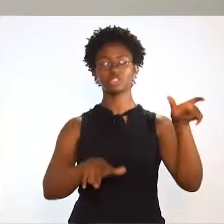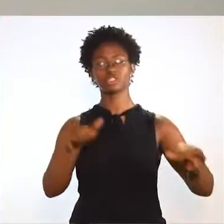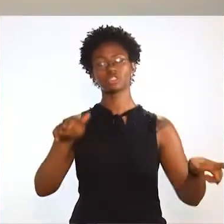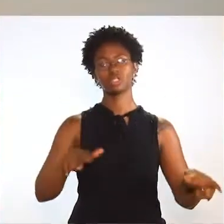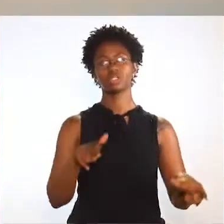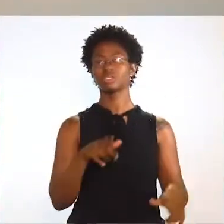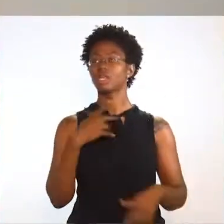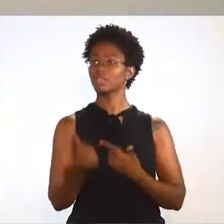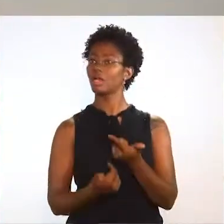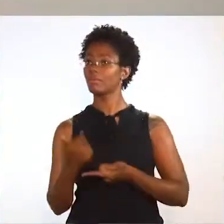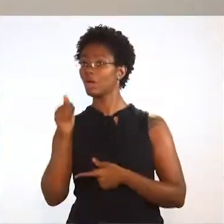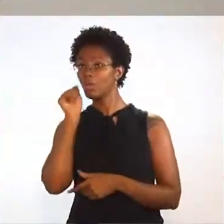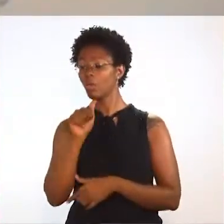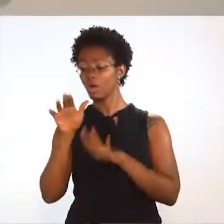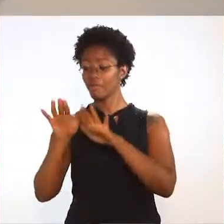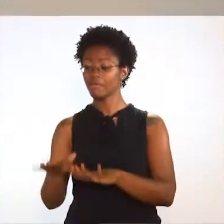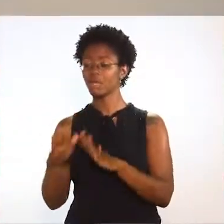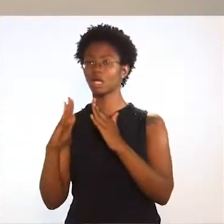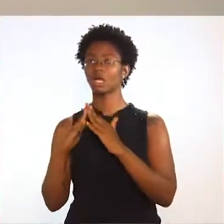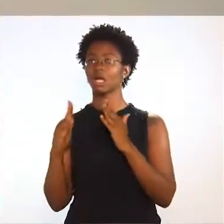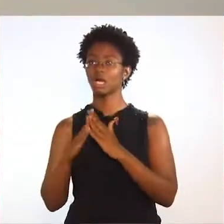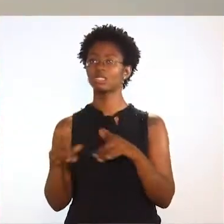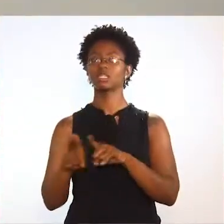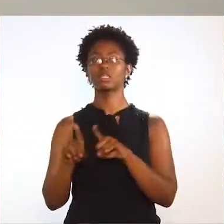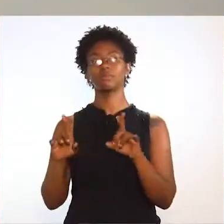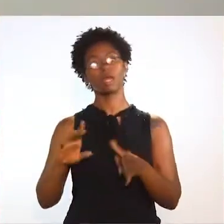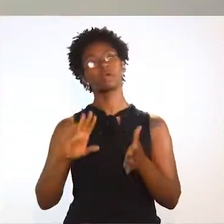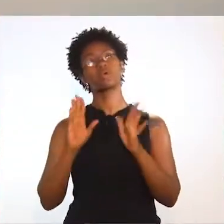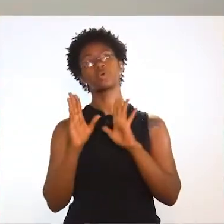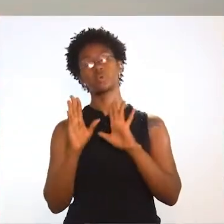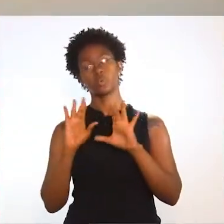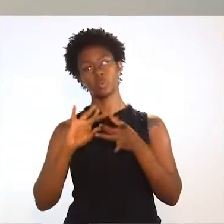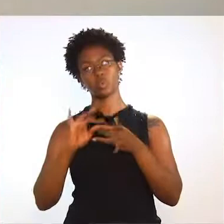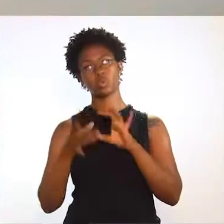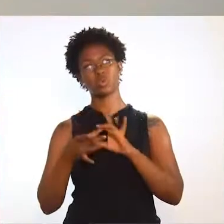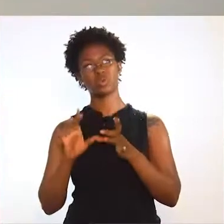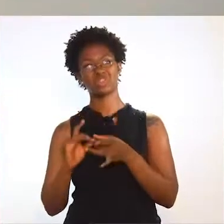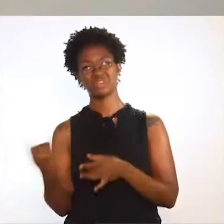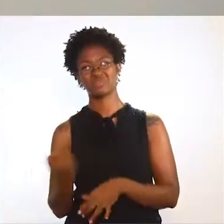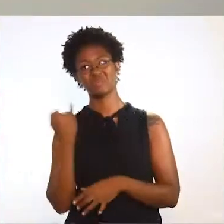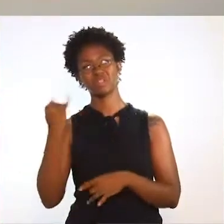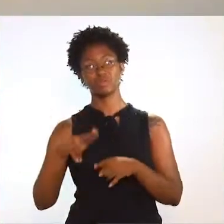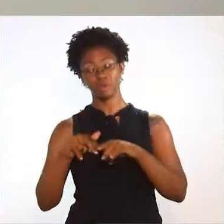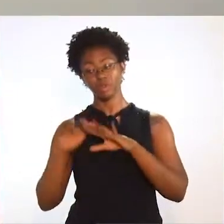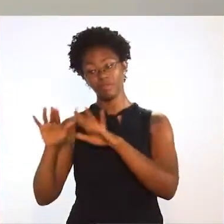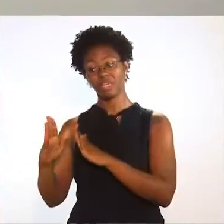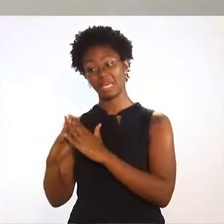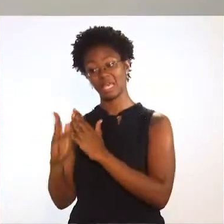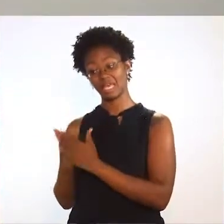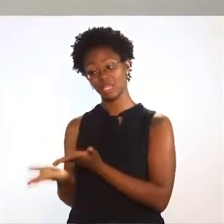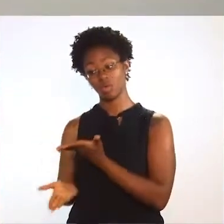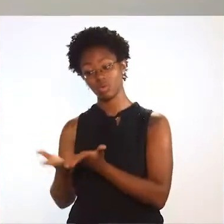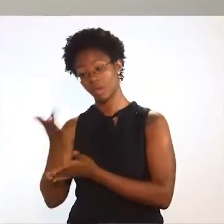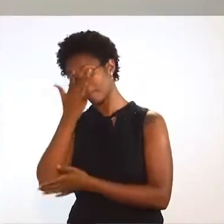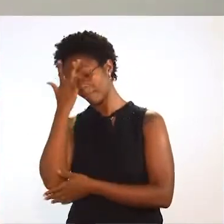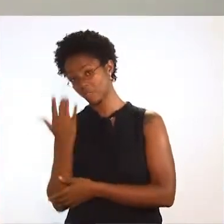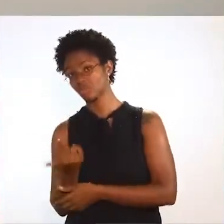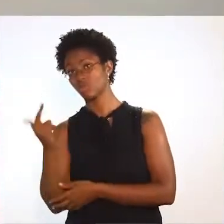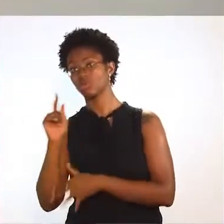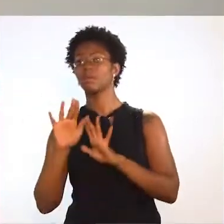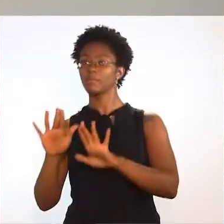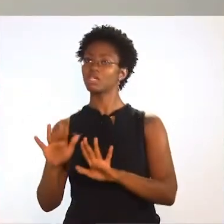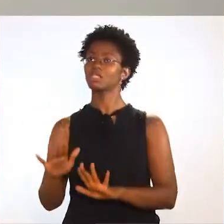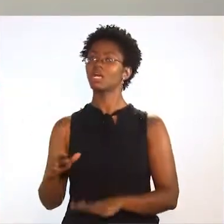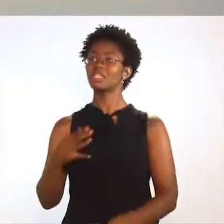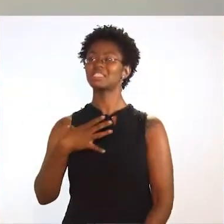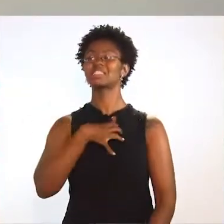Então, a gente trabalha com mulheres que ficam em casa, e aí tem um contexto muito importante delas estarem para cuidar de alguém, mas que elas possam se sentir